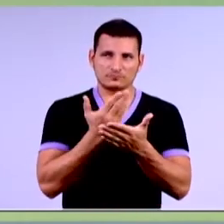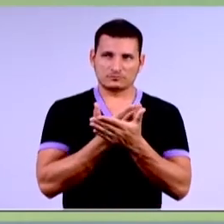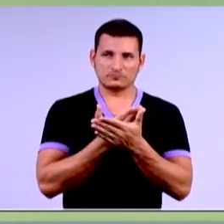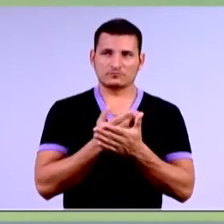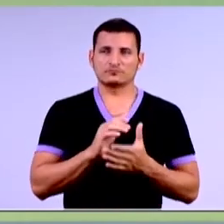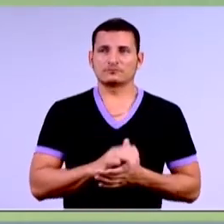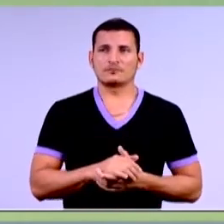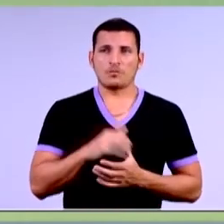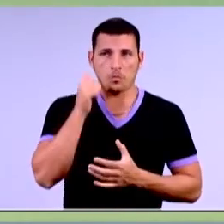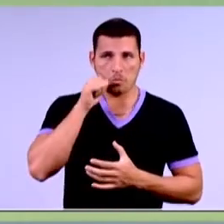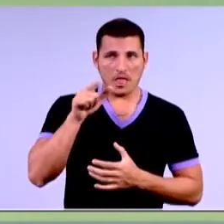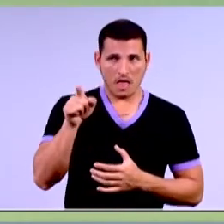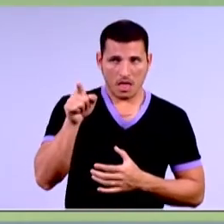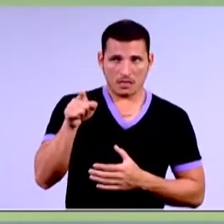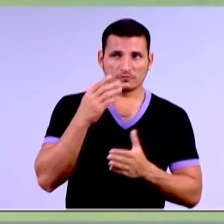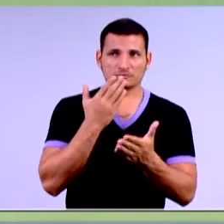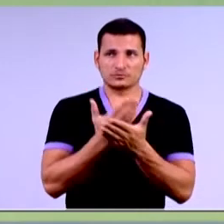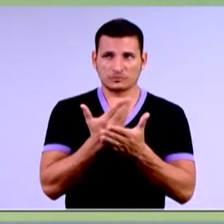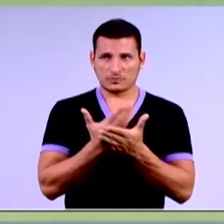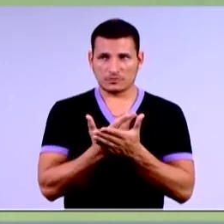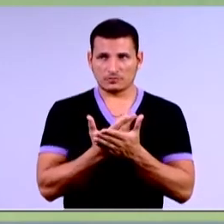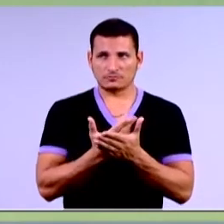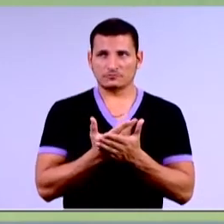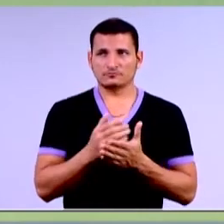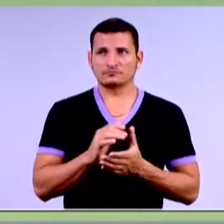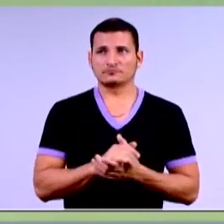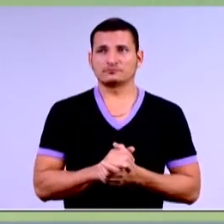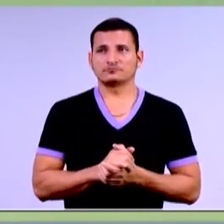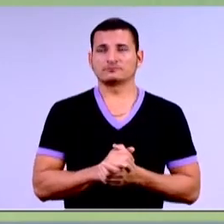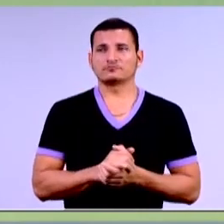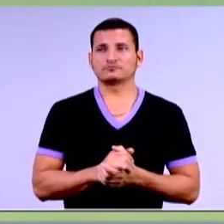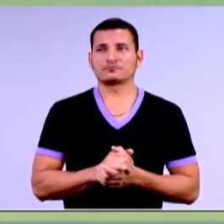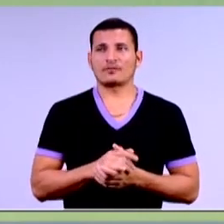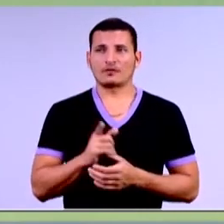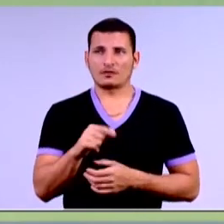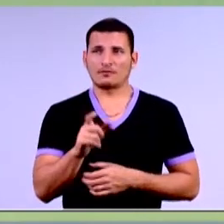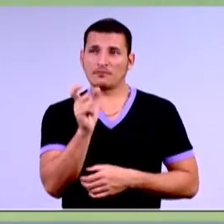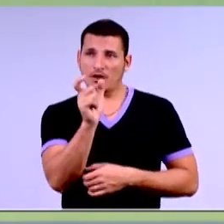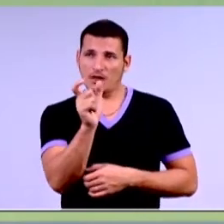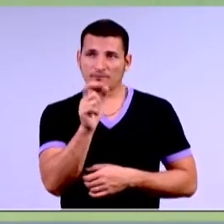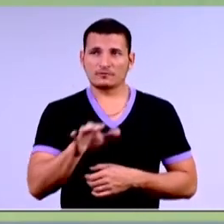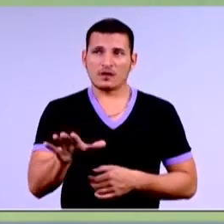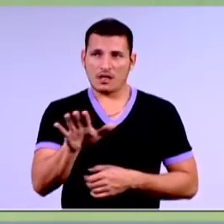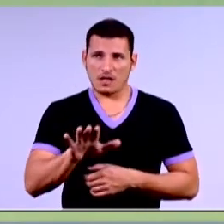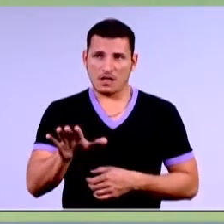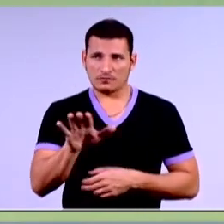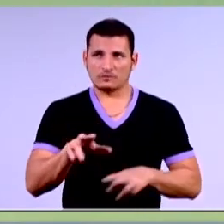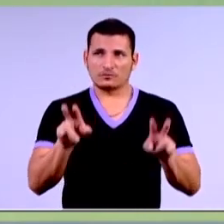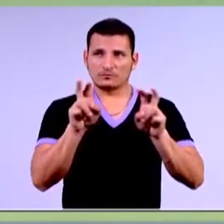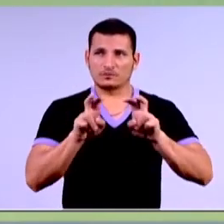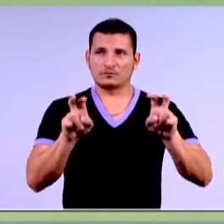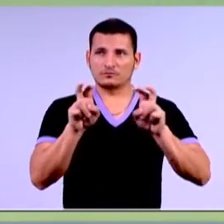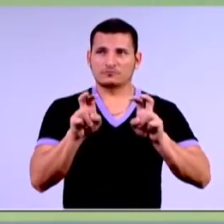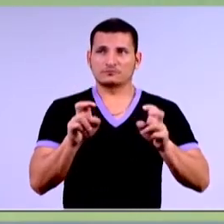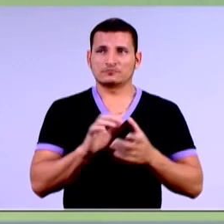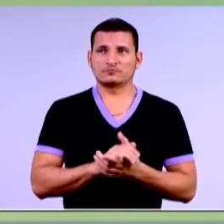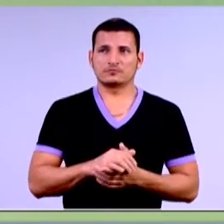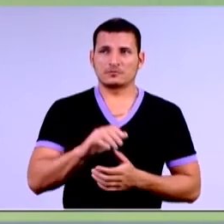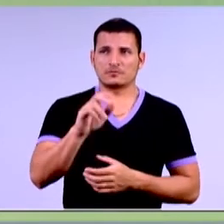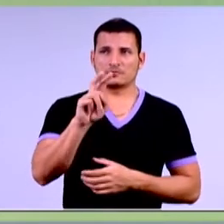estudar hardy é uma palavra inclusive da área da do computador né então